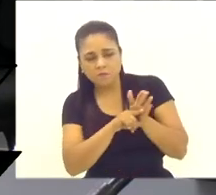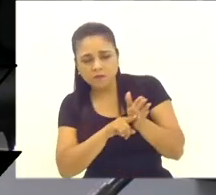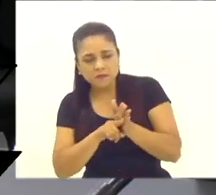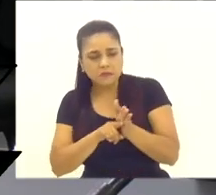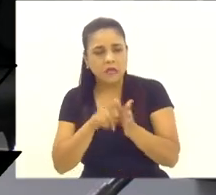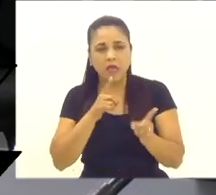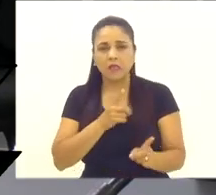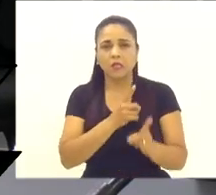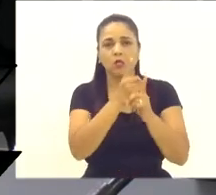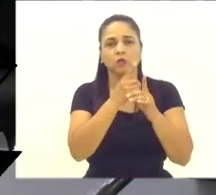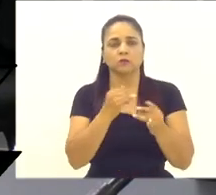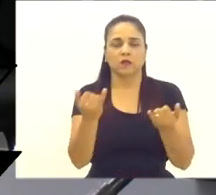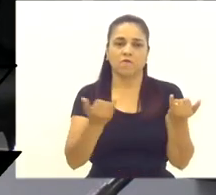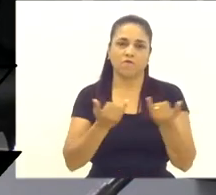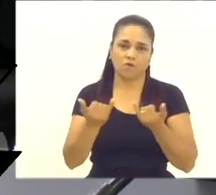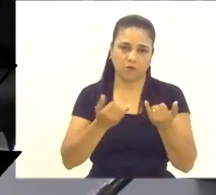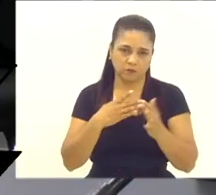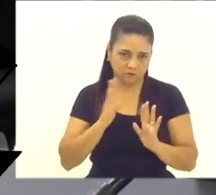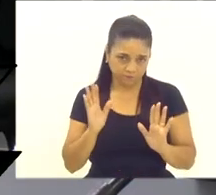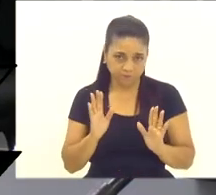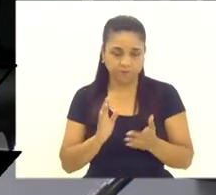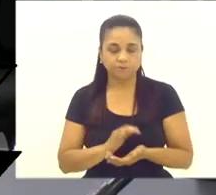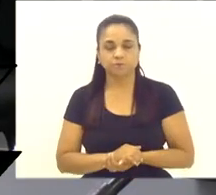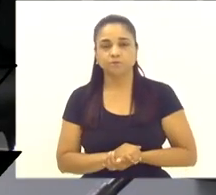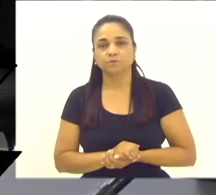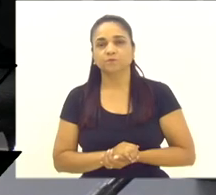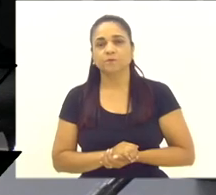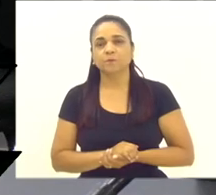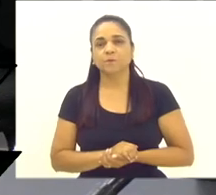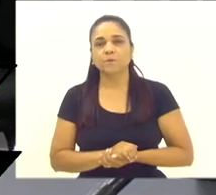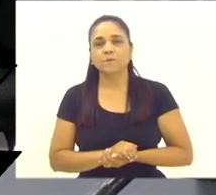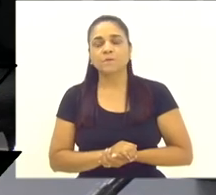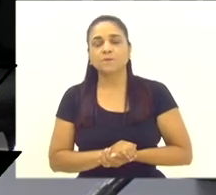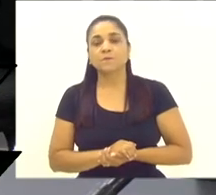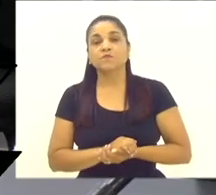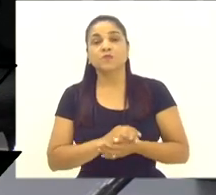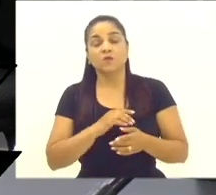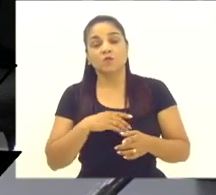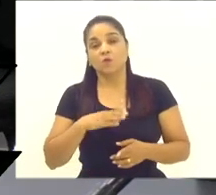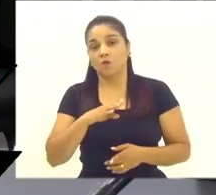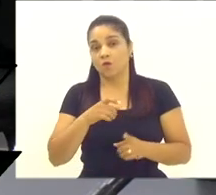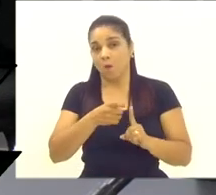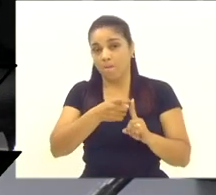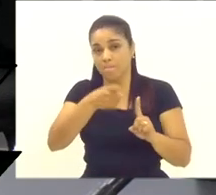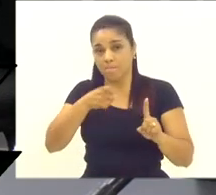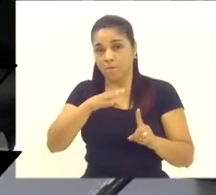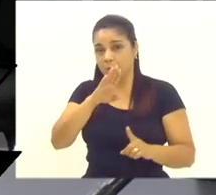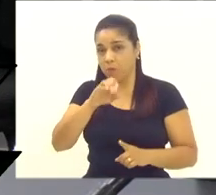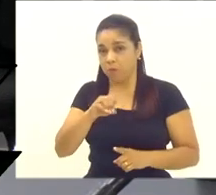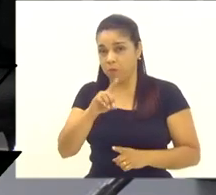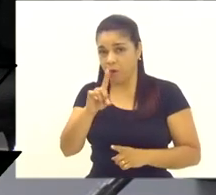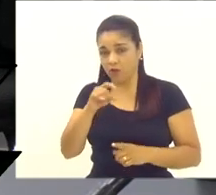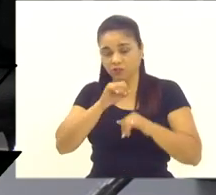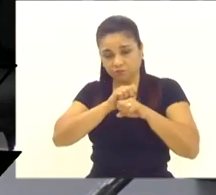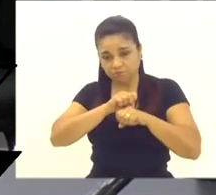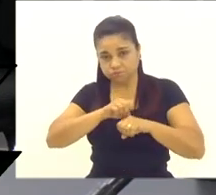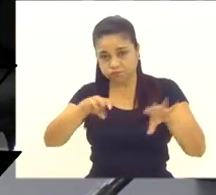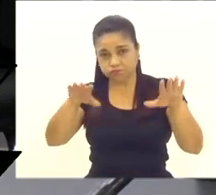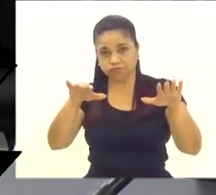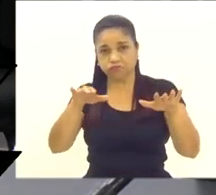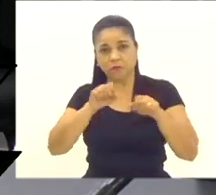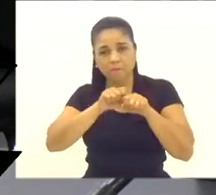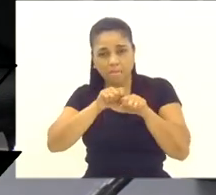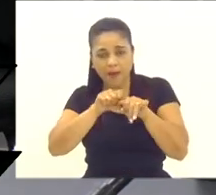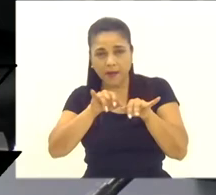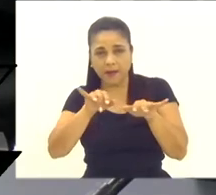achar essas informações na internet e o bote Ele termina então estamos falando aqui só de